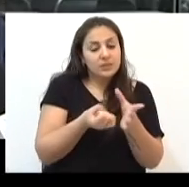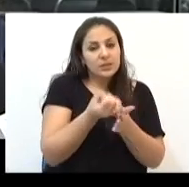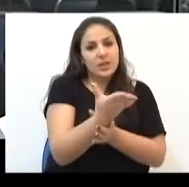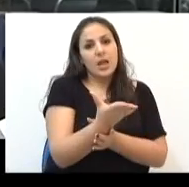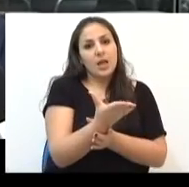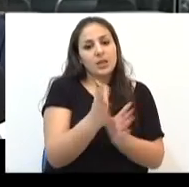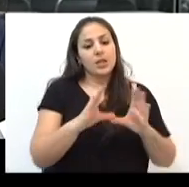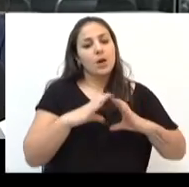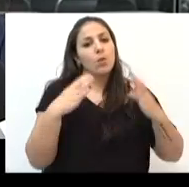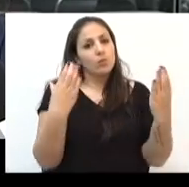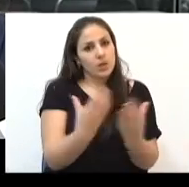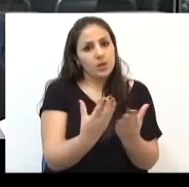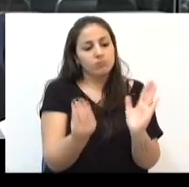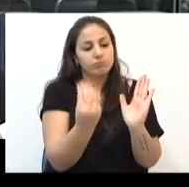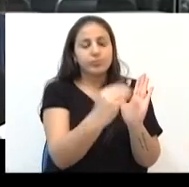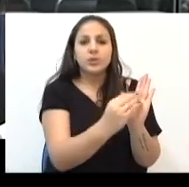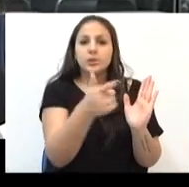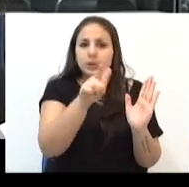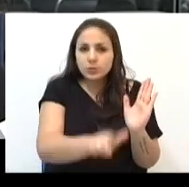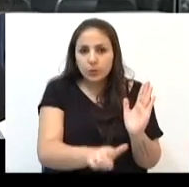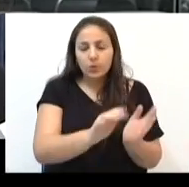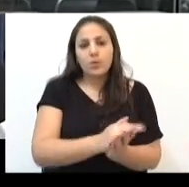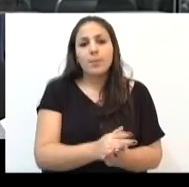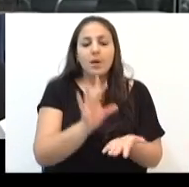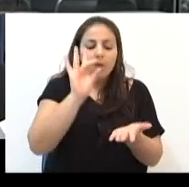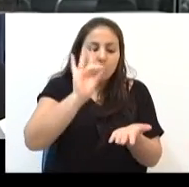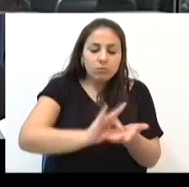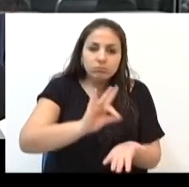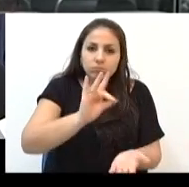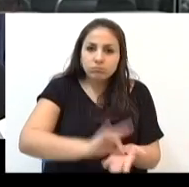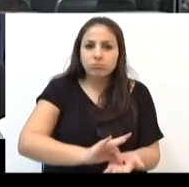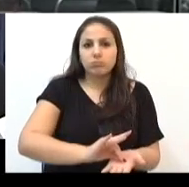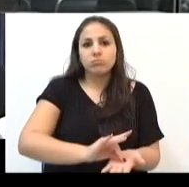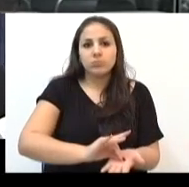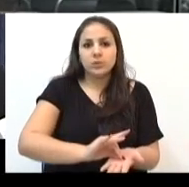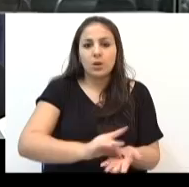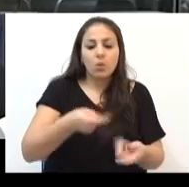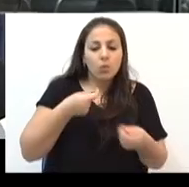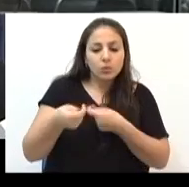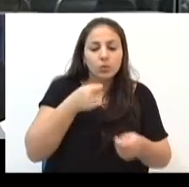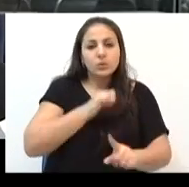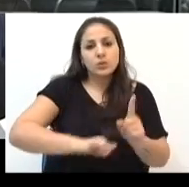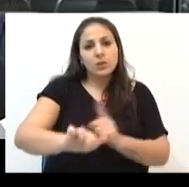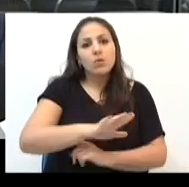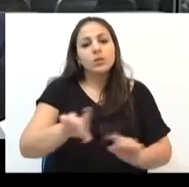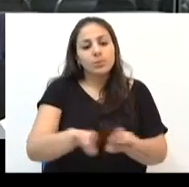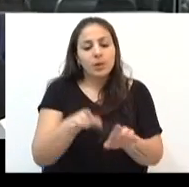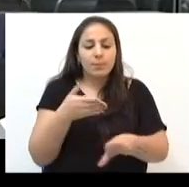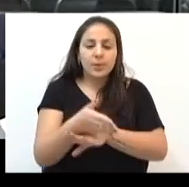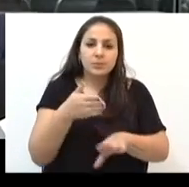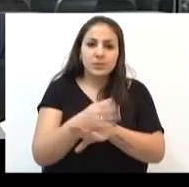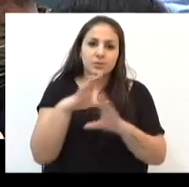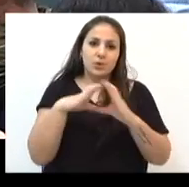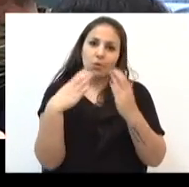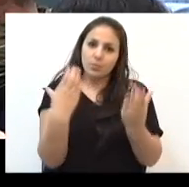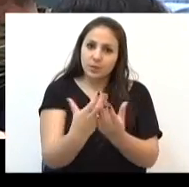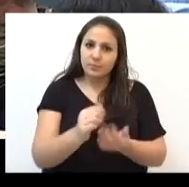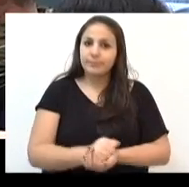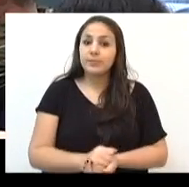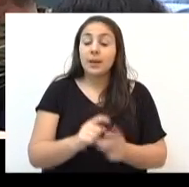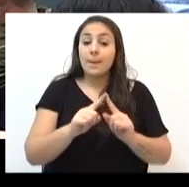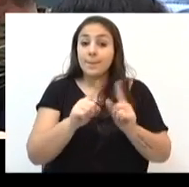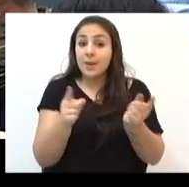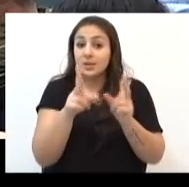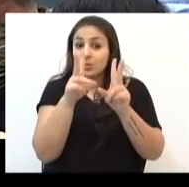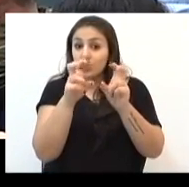originadas lá na conferência, para, de fato, garantir o controle social e a participação da comunidade. Mas um